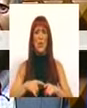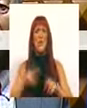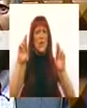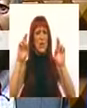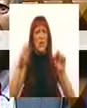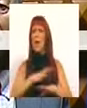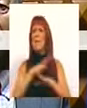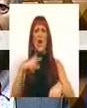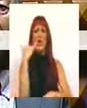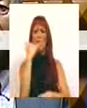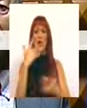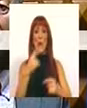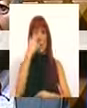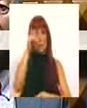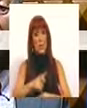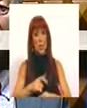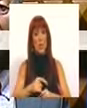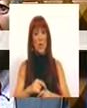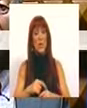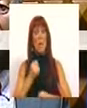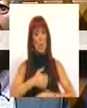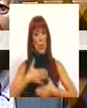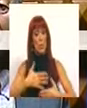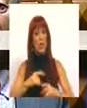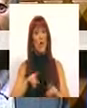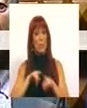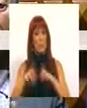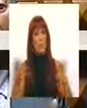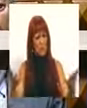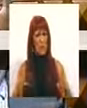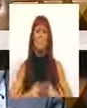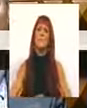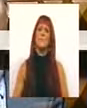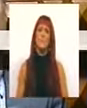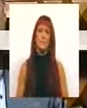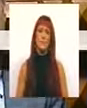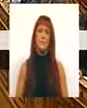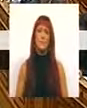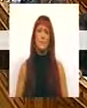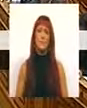desejar-lhe as maiores felicidades pessoais, profissionais e políticas.